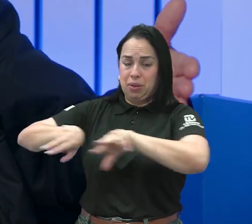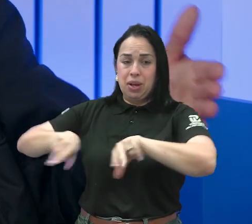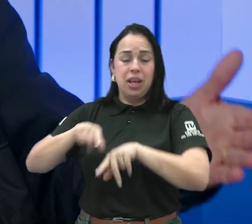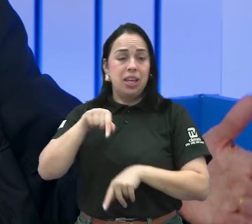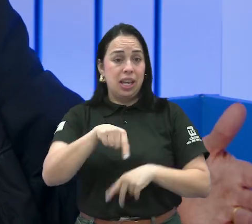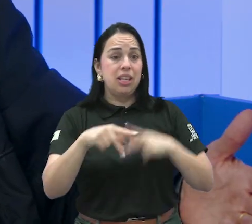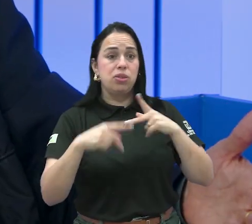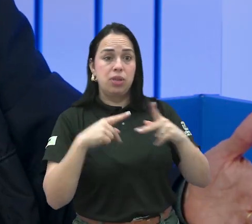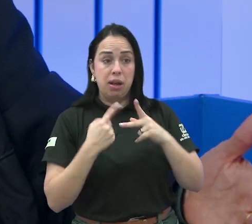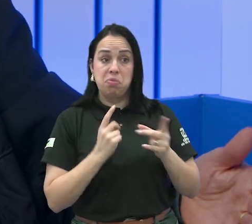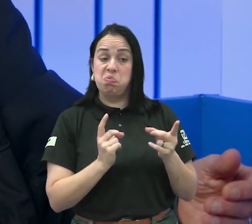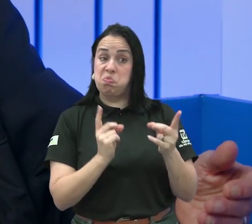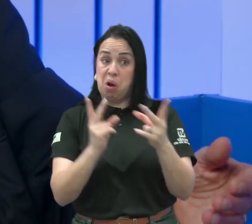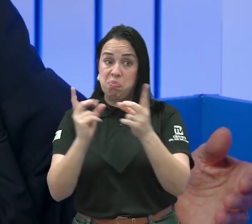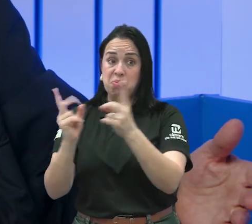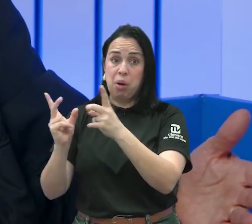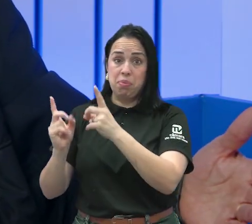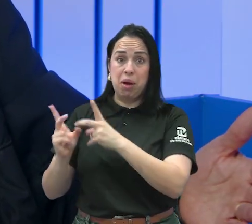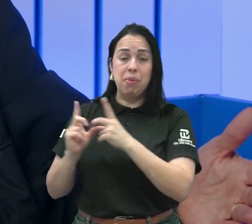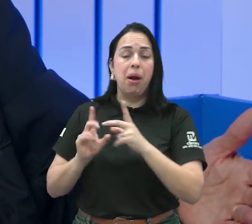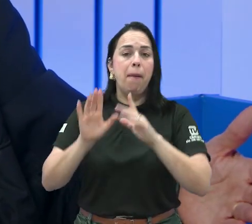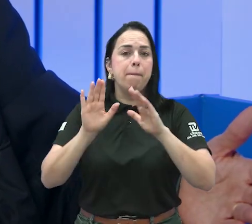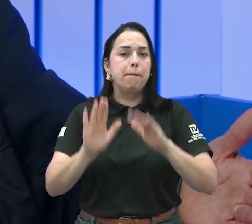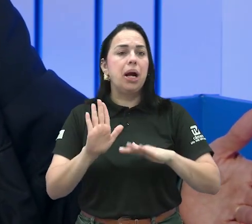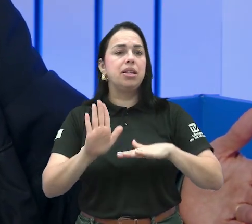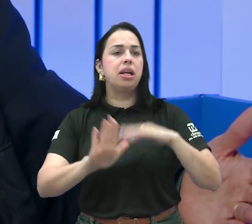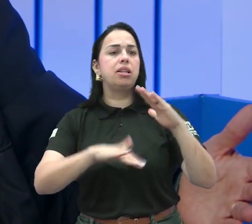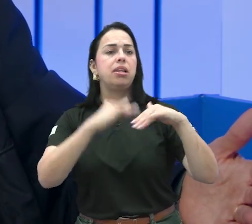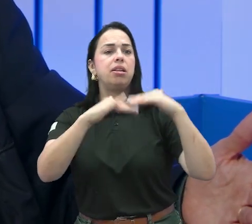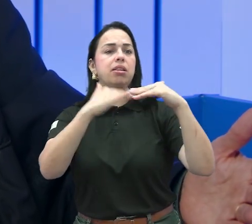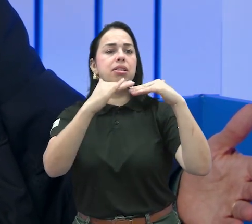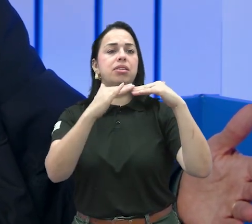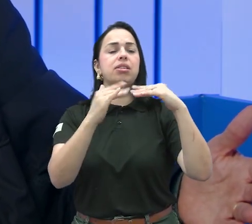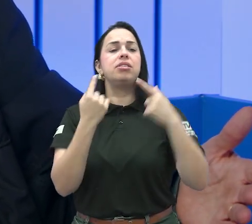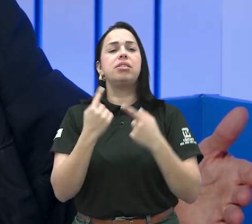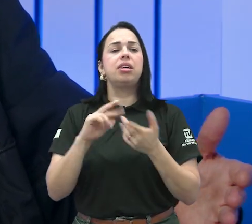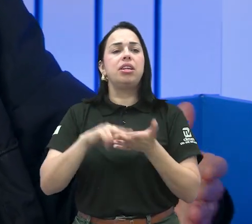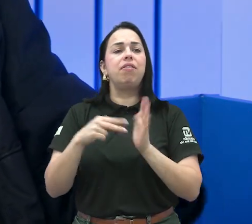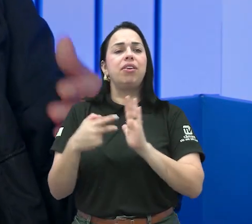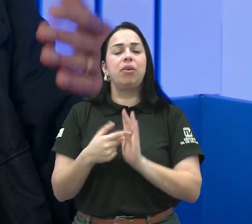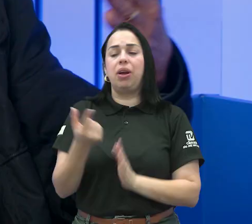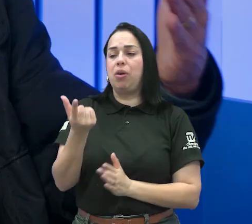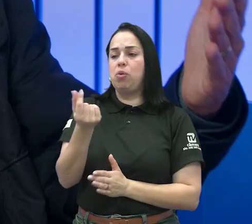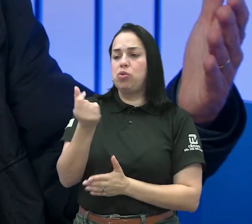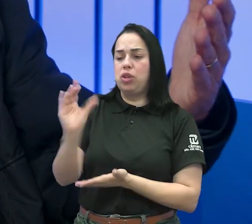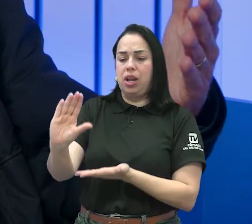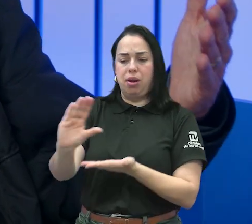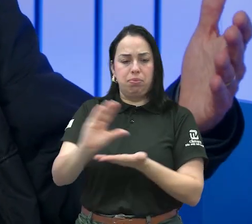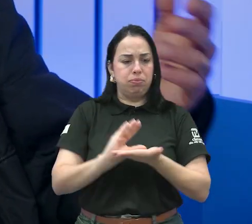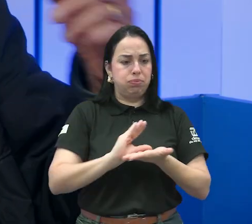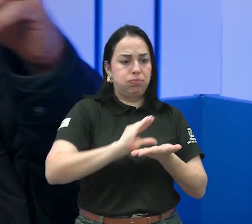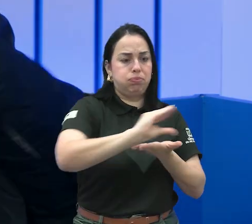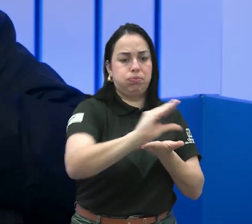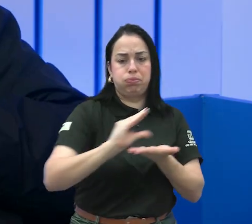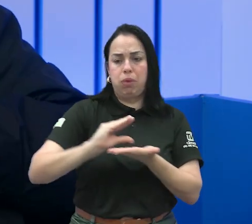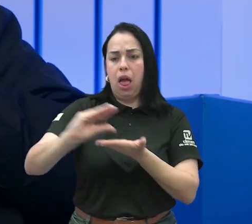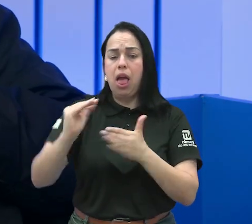PIB relativamente alto, mas o desenvolvimento seria a repartição de forma mais igualitária